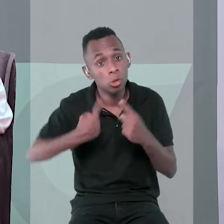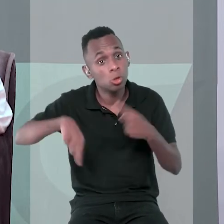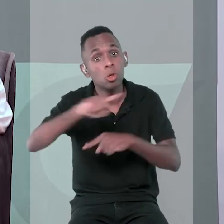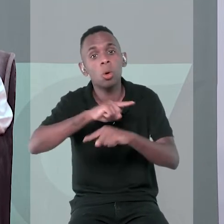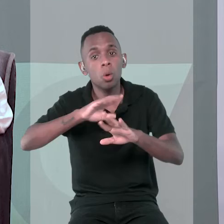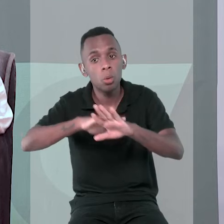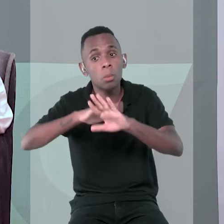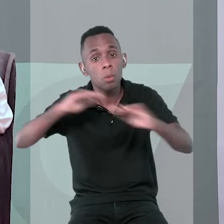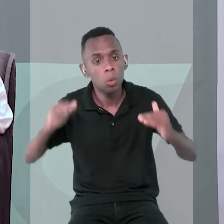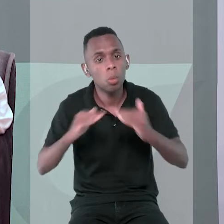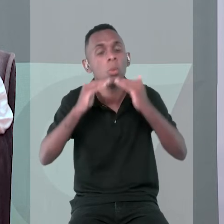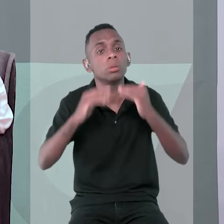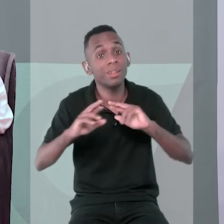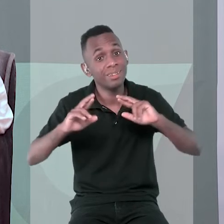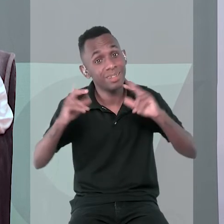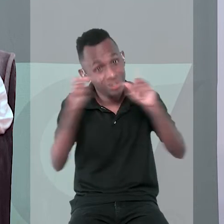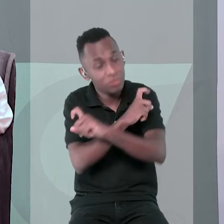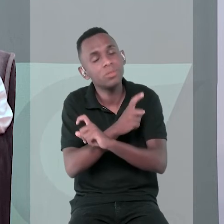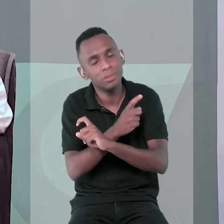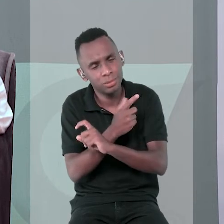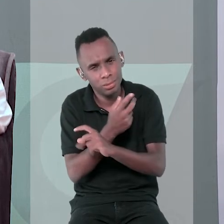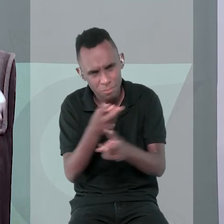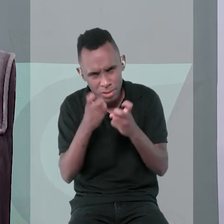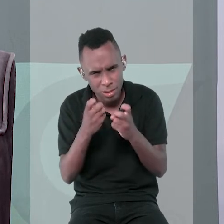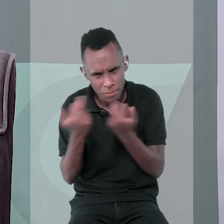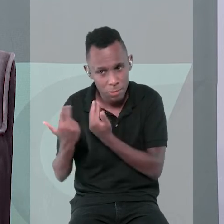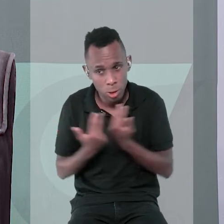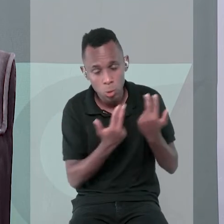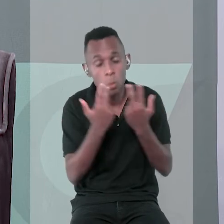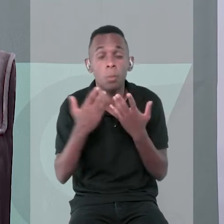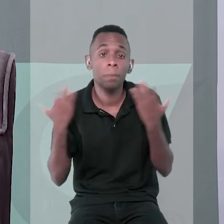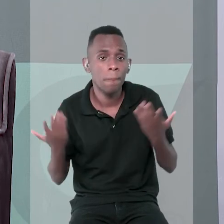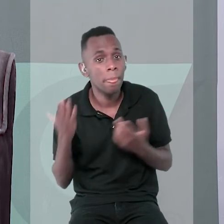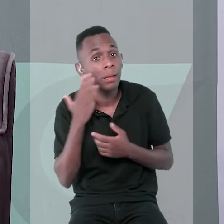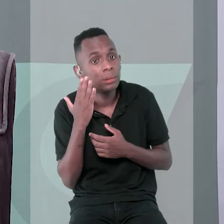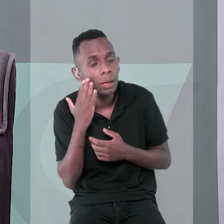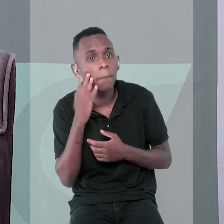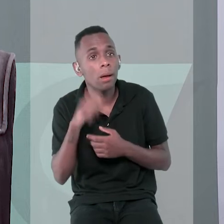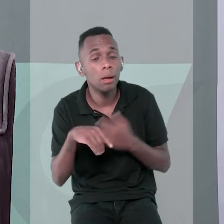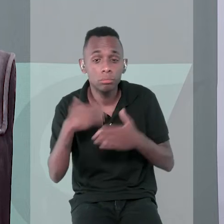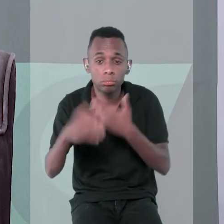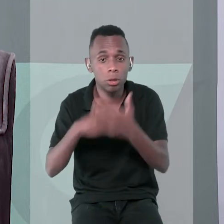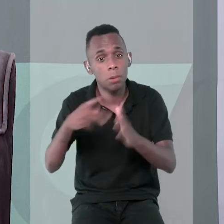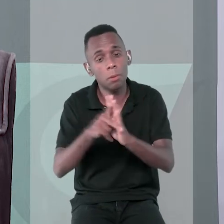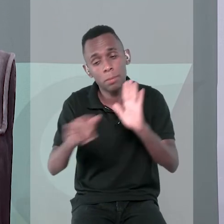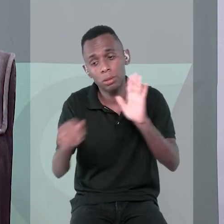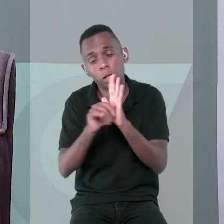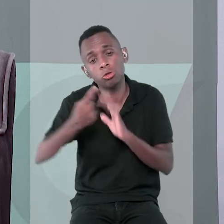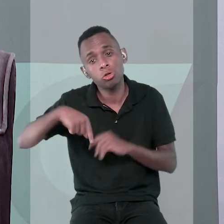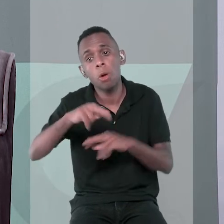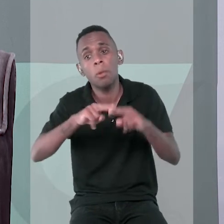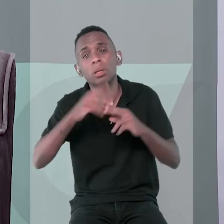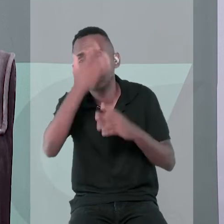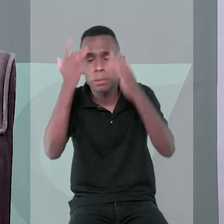ter que encontrar esse consenso difícil. Percebem? Senão a gente não tem. E sabe que isso é constitutivo das nossas identidades, por isso as